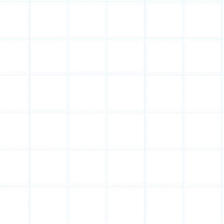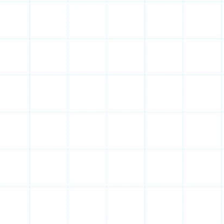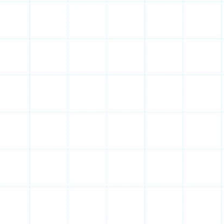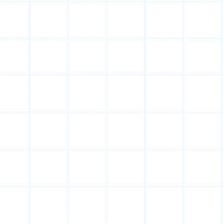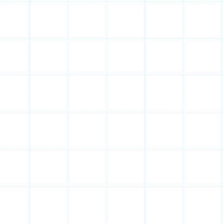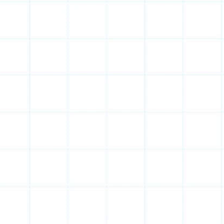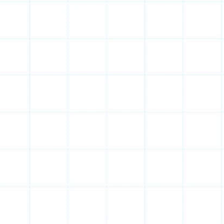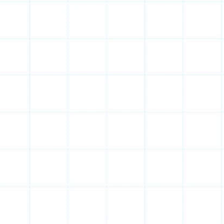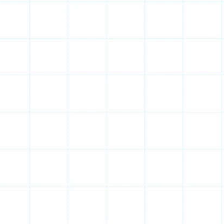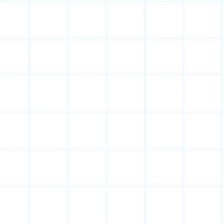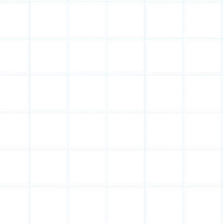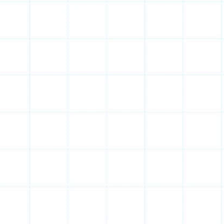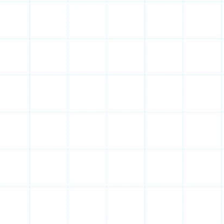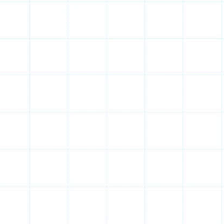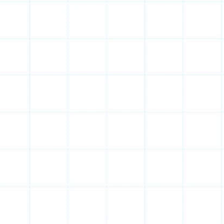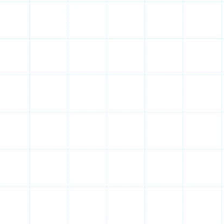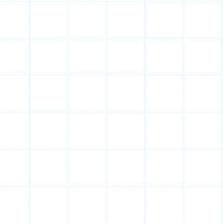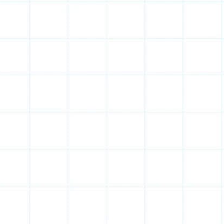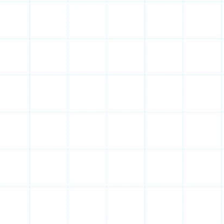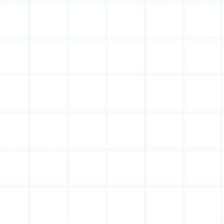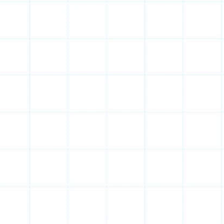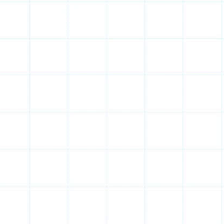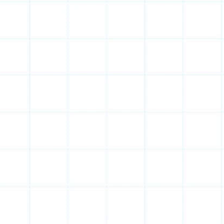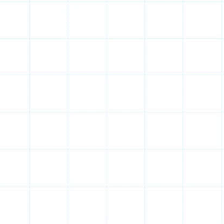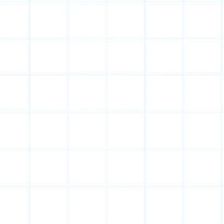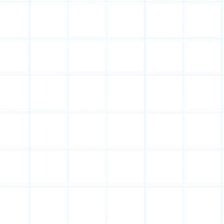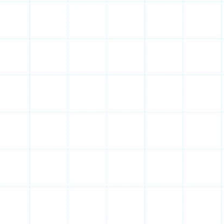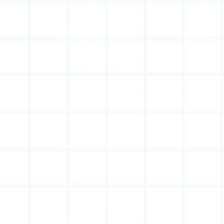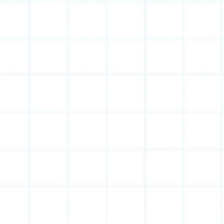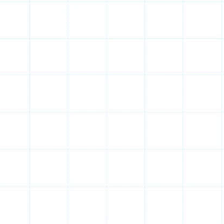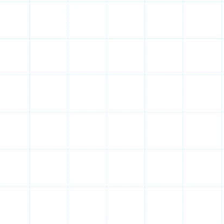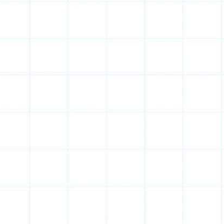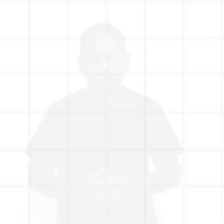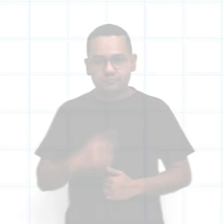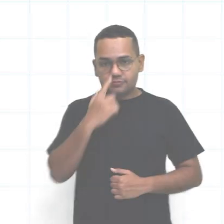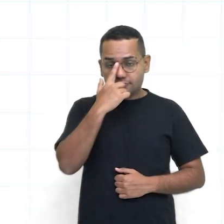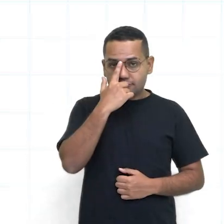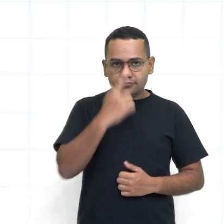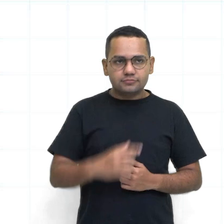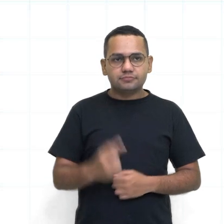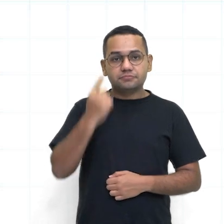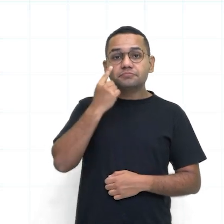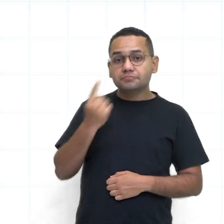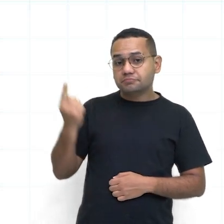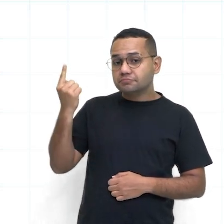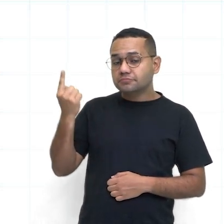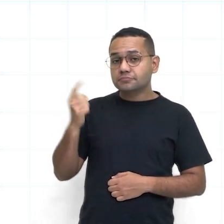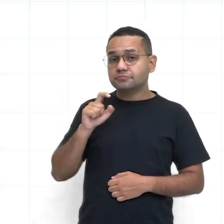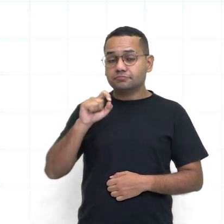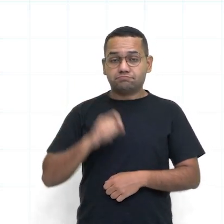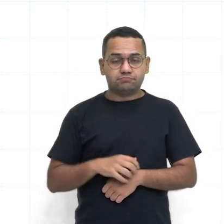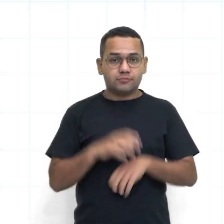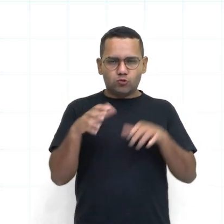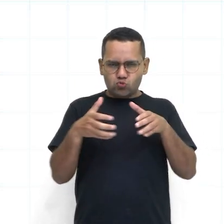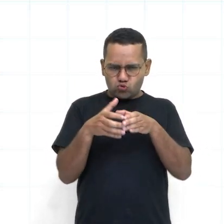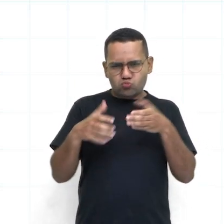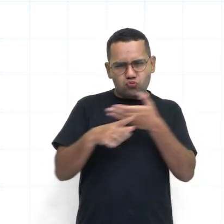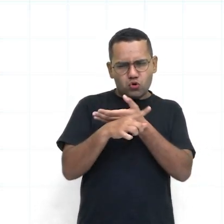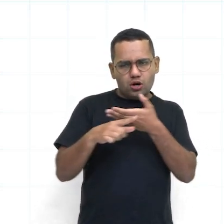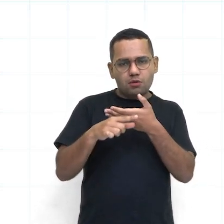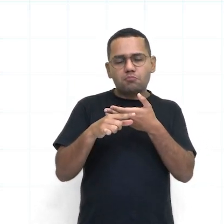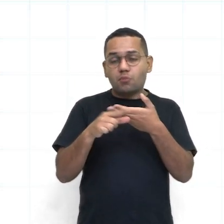hiperrealista. Então, um movimento artístico que tem como objetivo criar pinturas